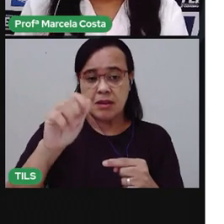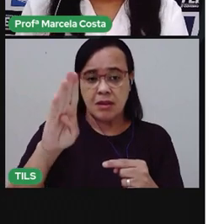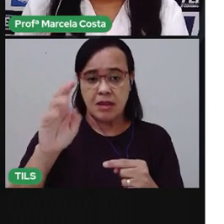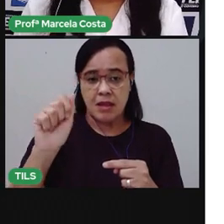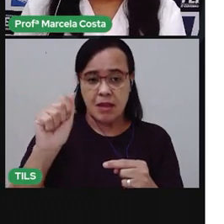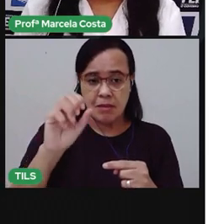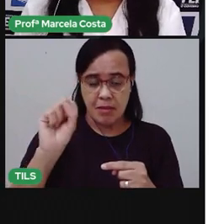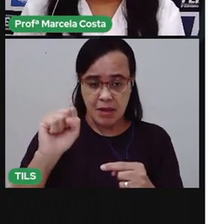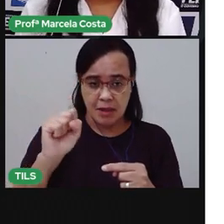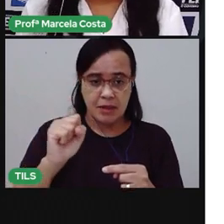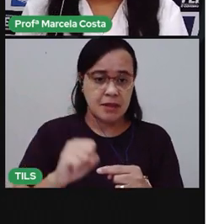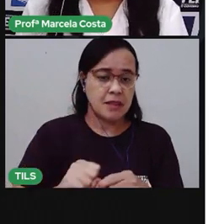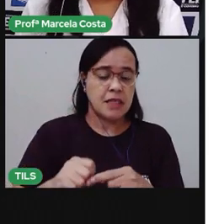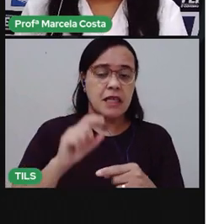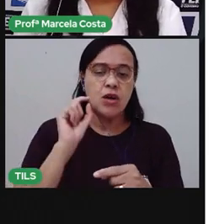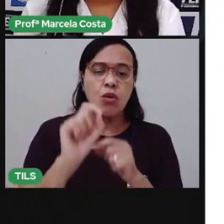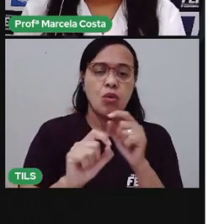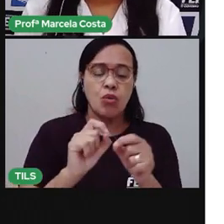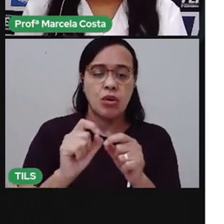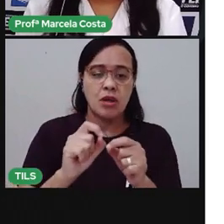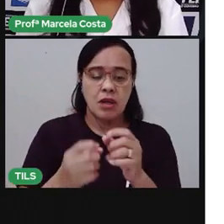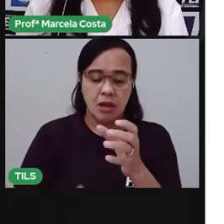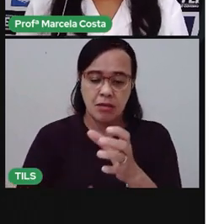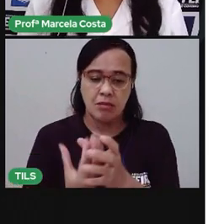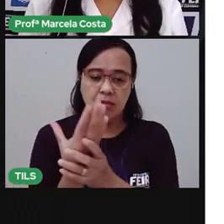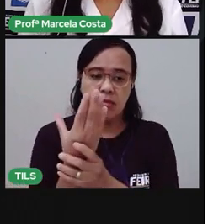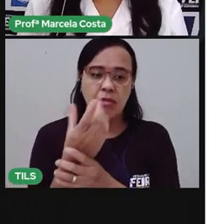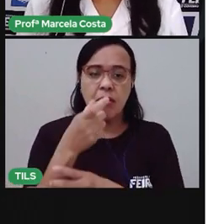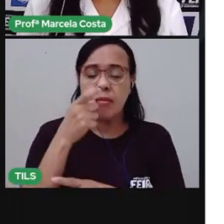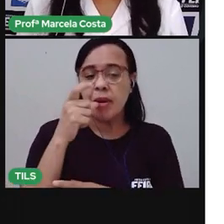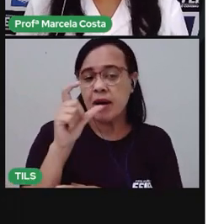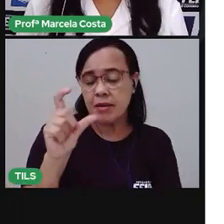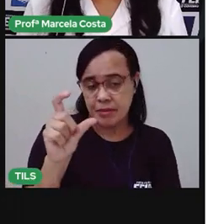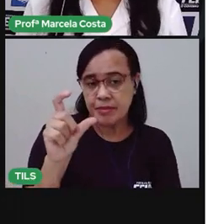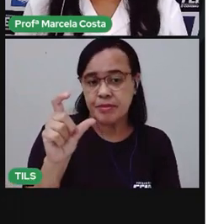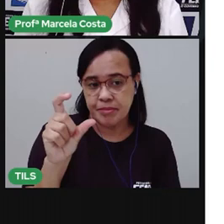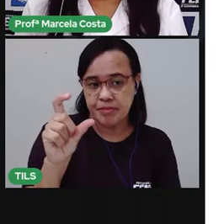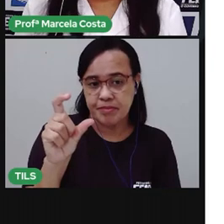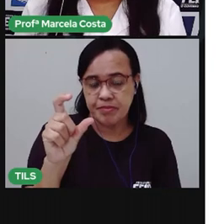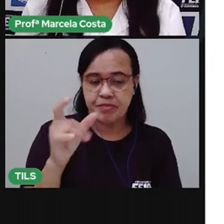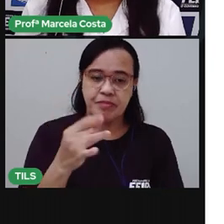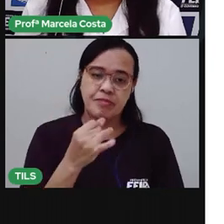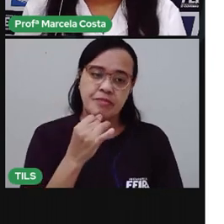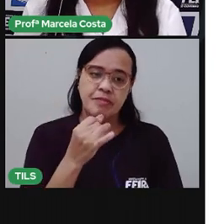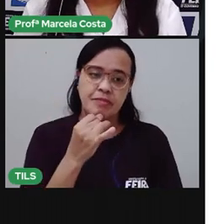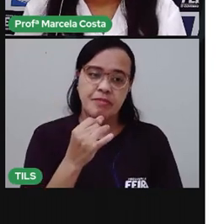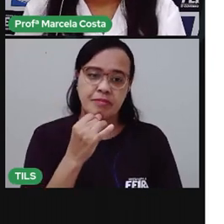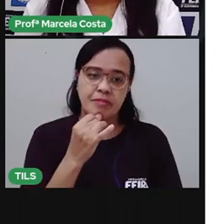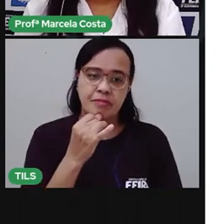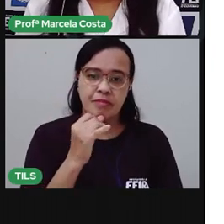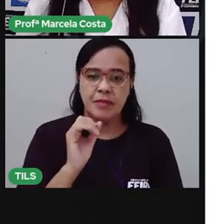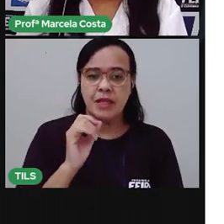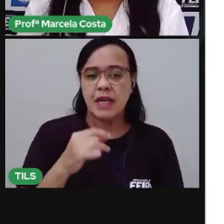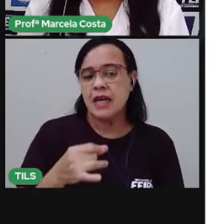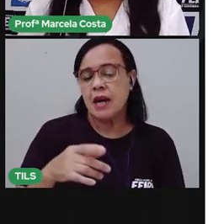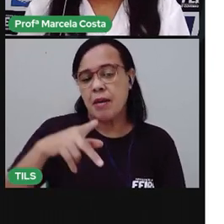que Tragam sentir os a palavras que formam a palavra por exemplo passo